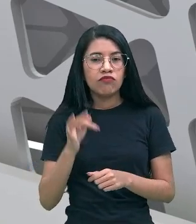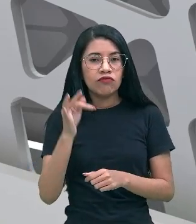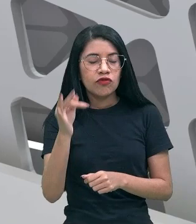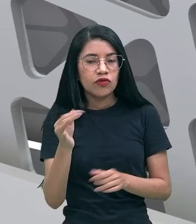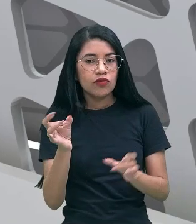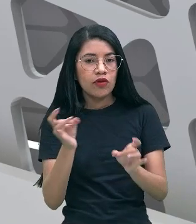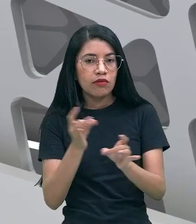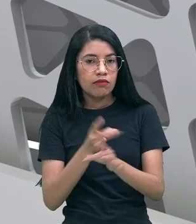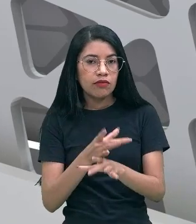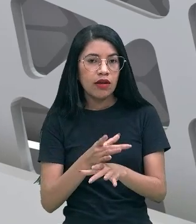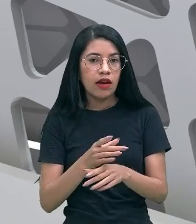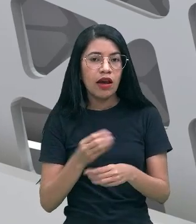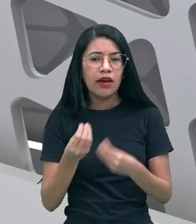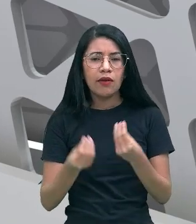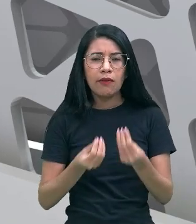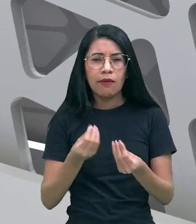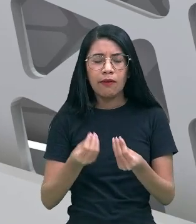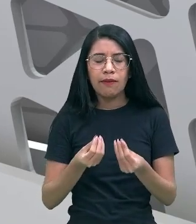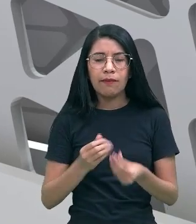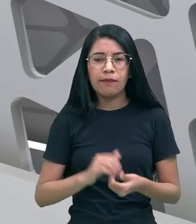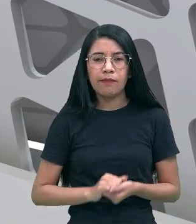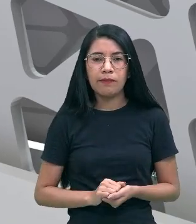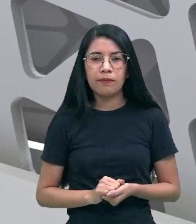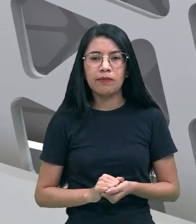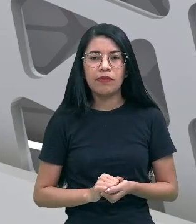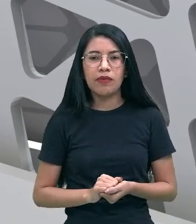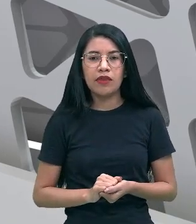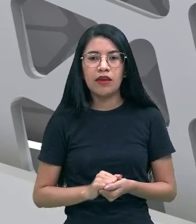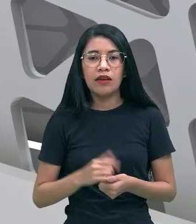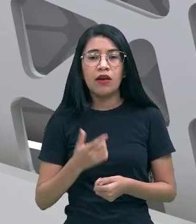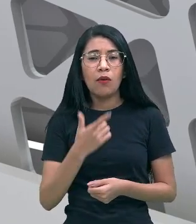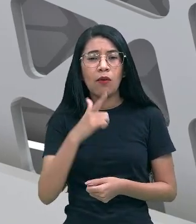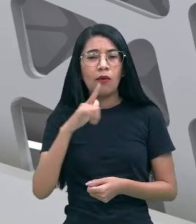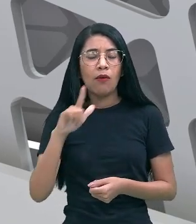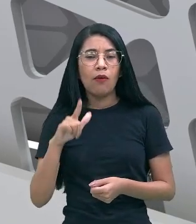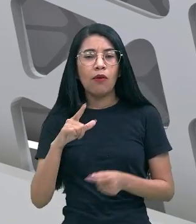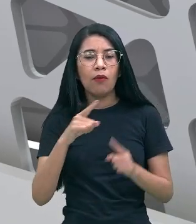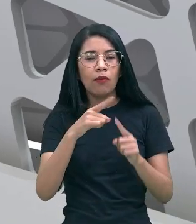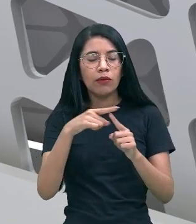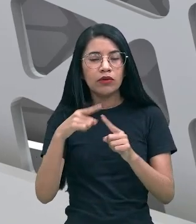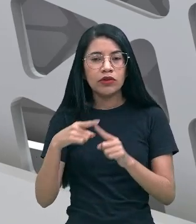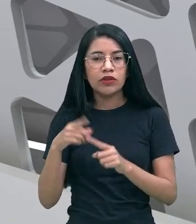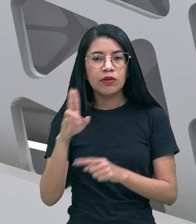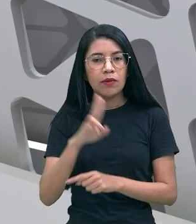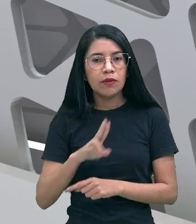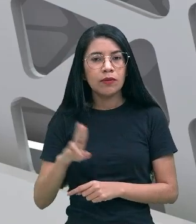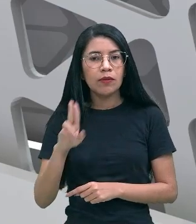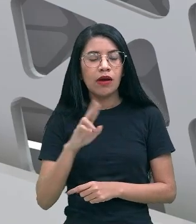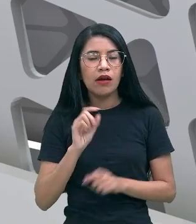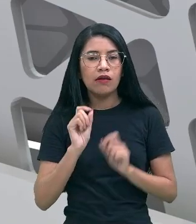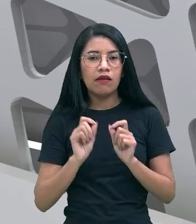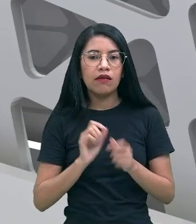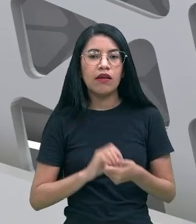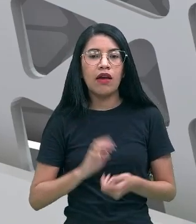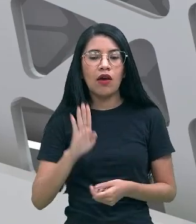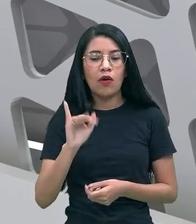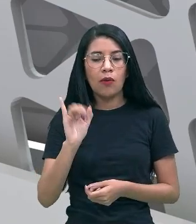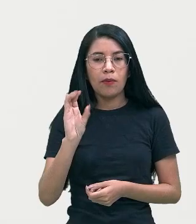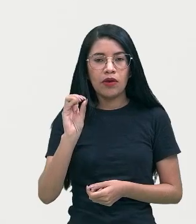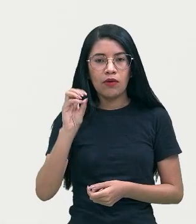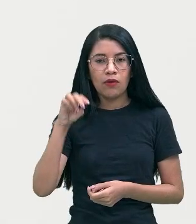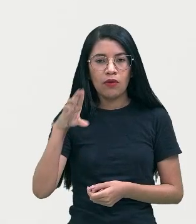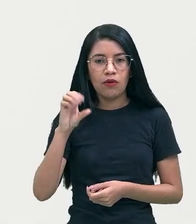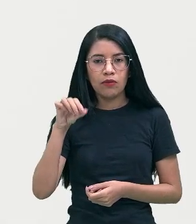ele acabar, o que a gente vai fazer? Então, a gente vai ver agora as alternativas, né? Uma das alternativas são os